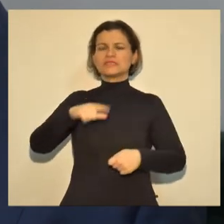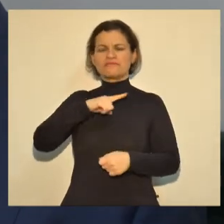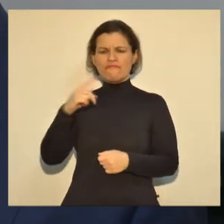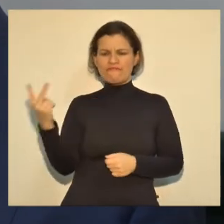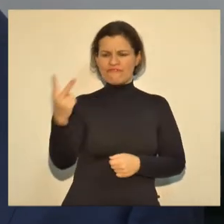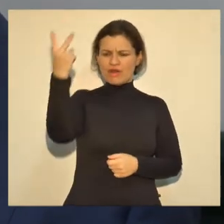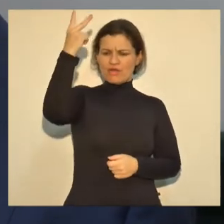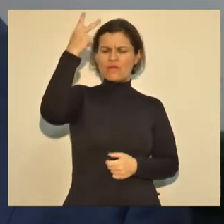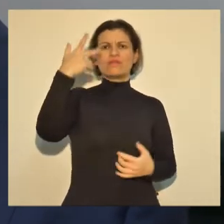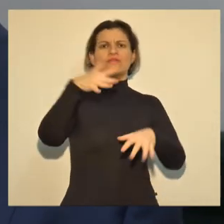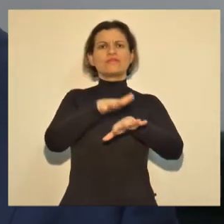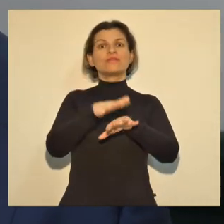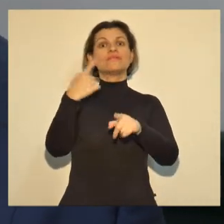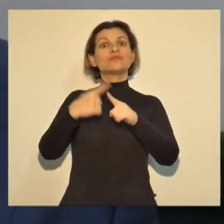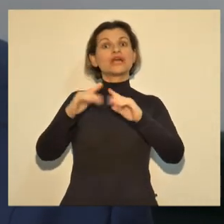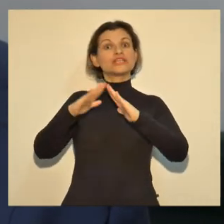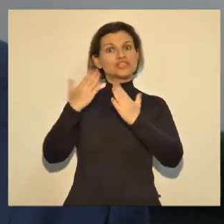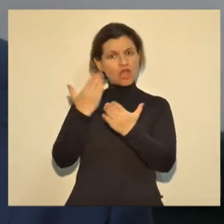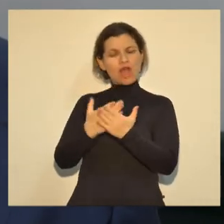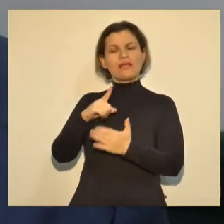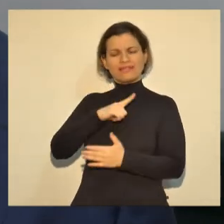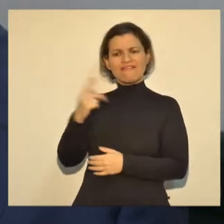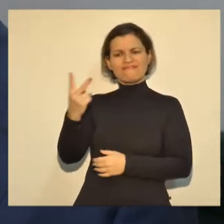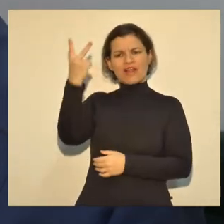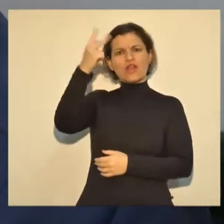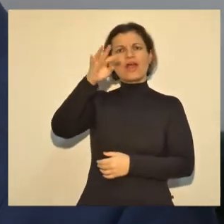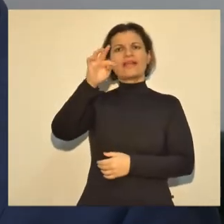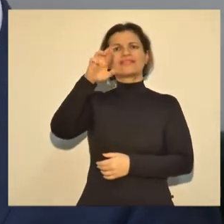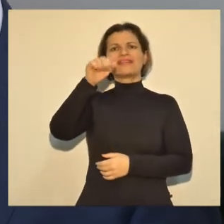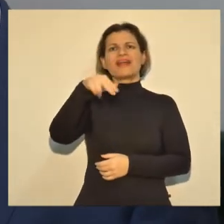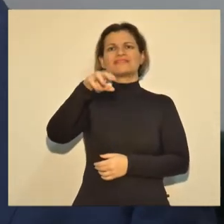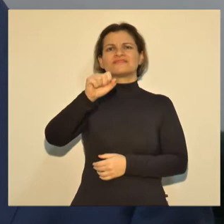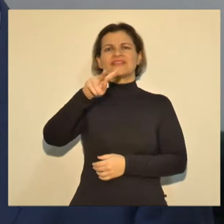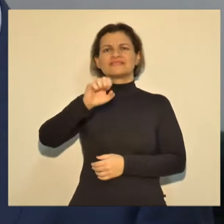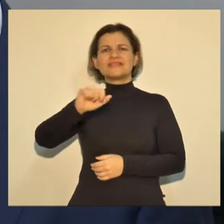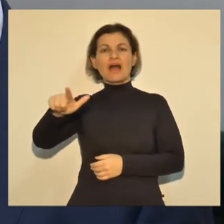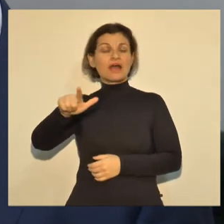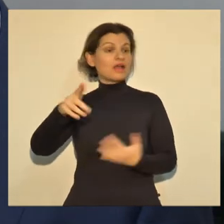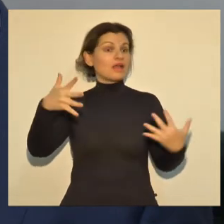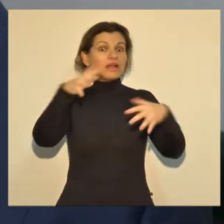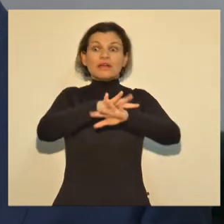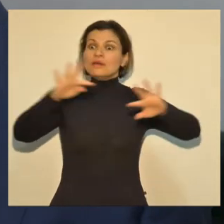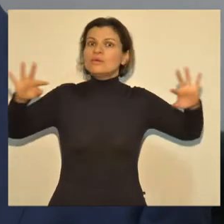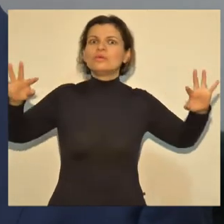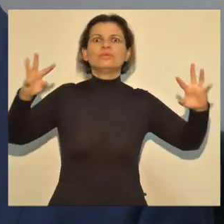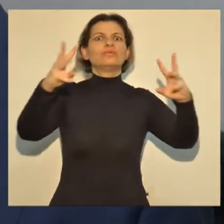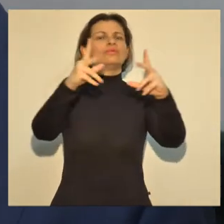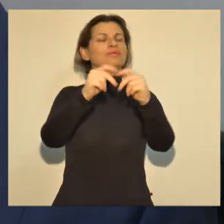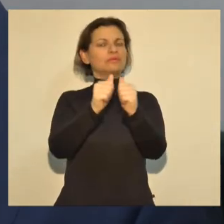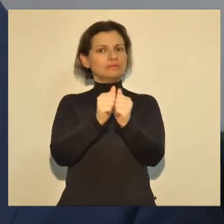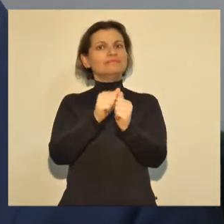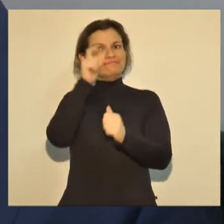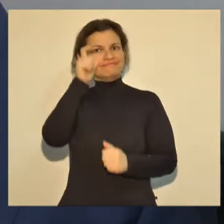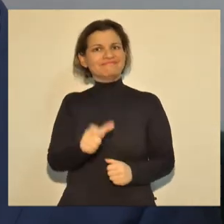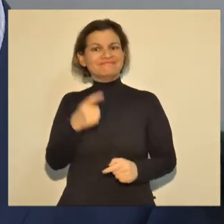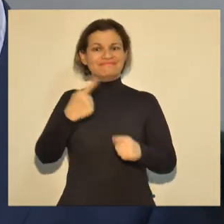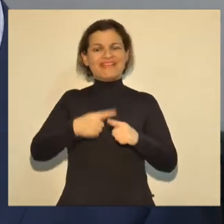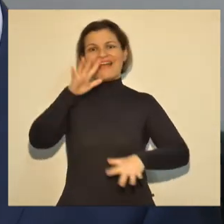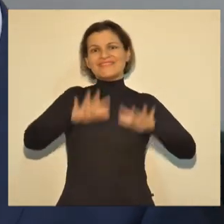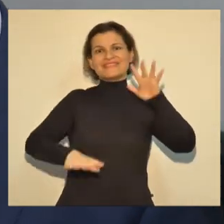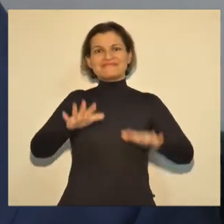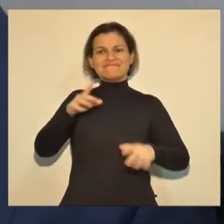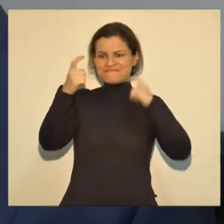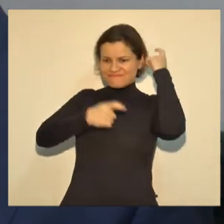valor inclusivo, porque a escola tem que ter este valor transversal de ser inclusiva para toda a gente. E é até interessante que nós estamos muitas